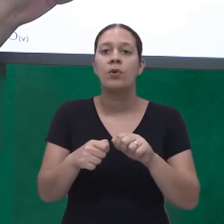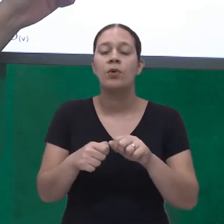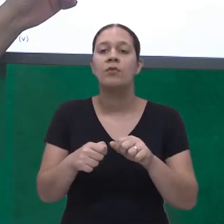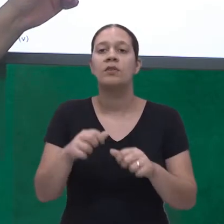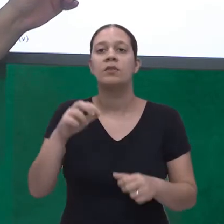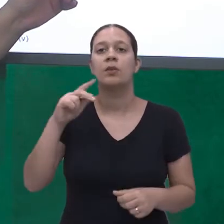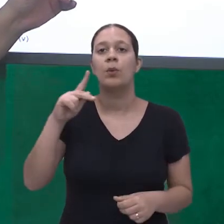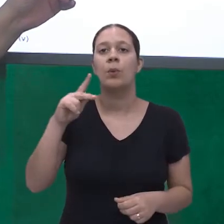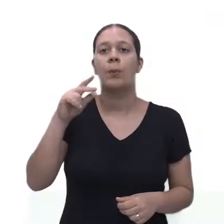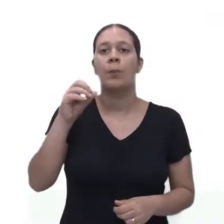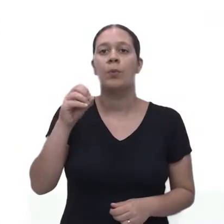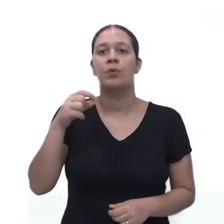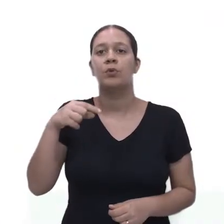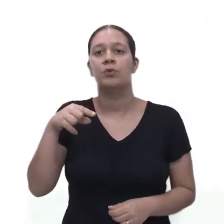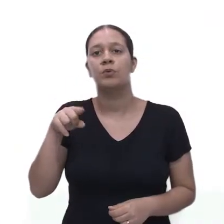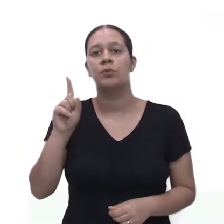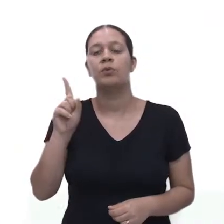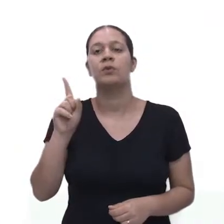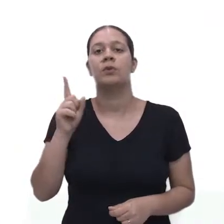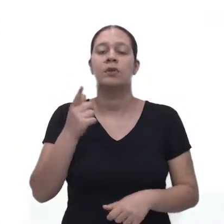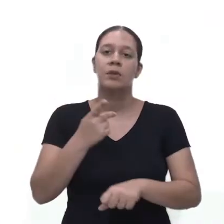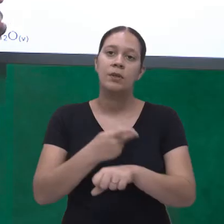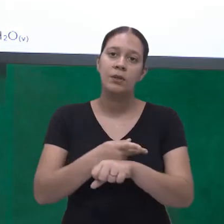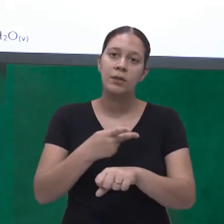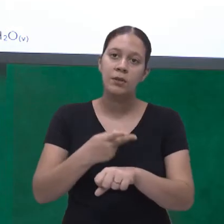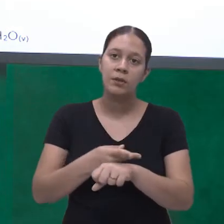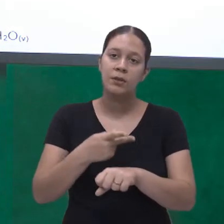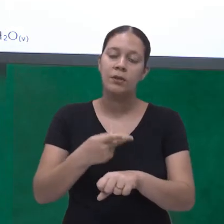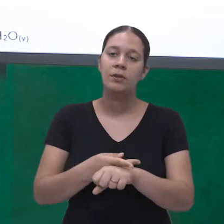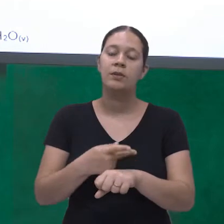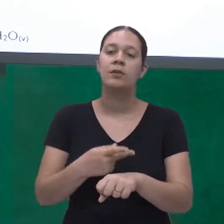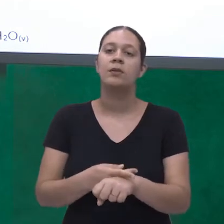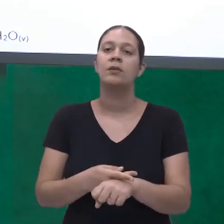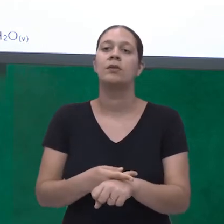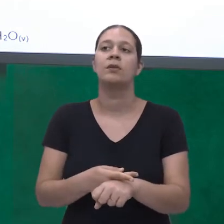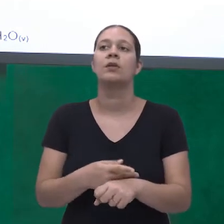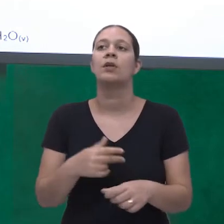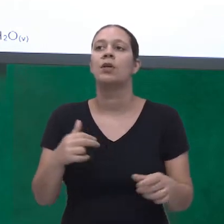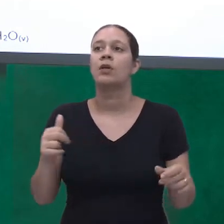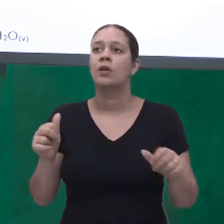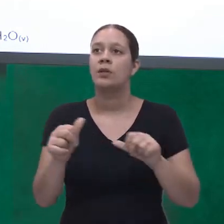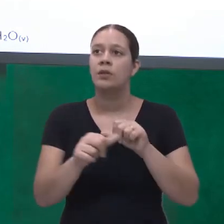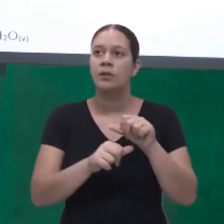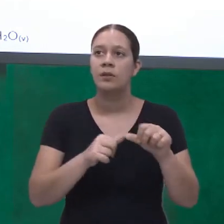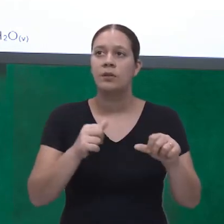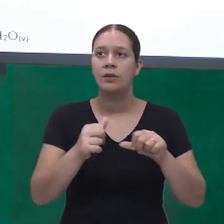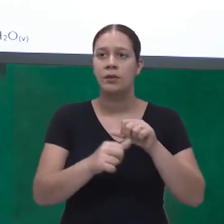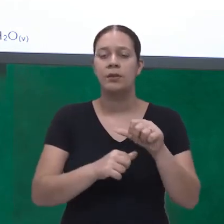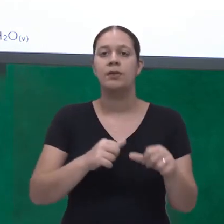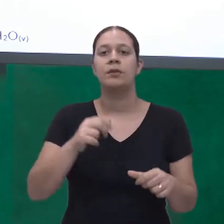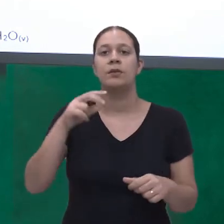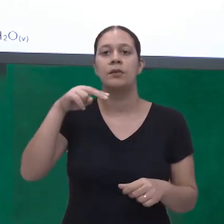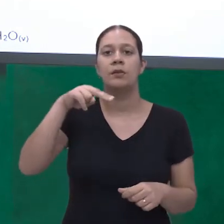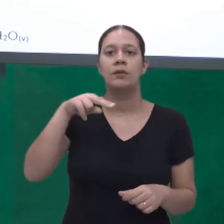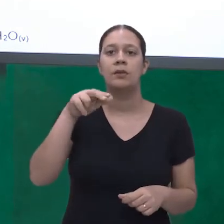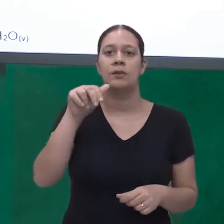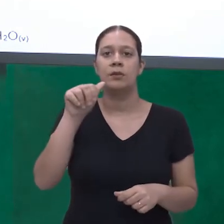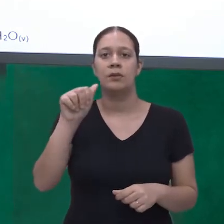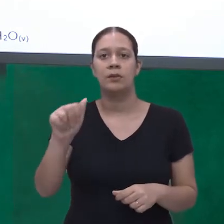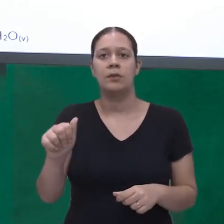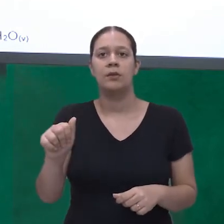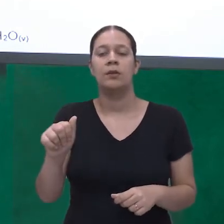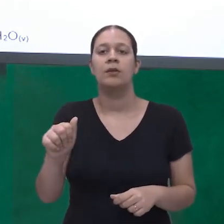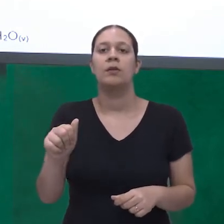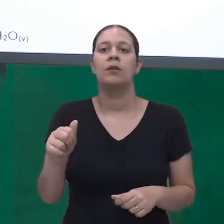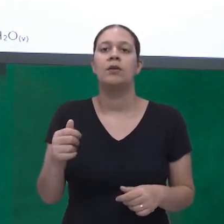um pó, que é o cloreto de prata. Então vai ter uma reação aqui de dupla troca, né? O Na vai